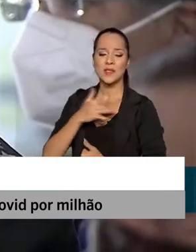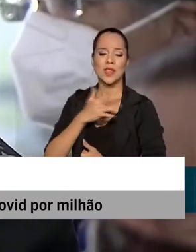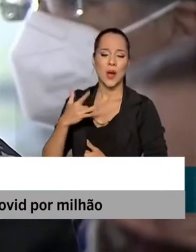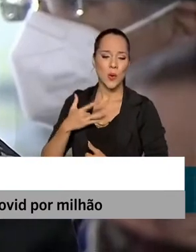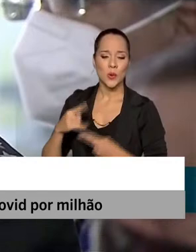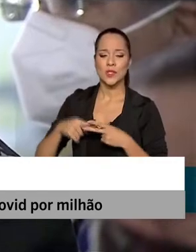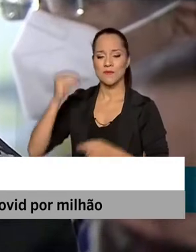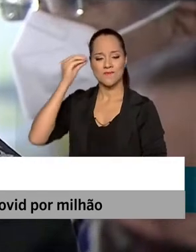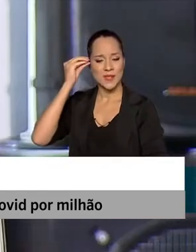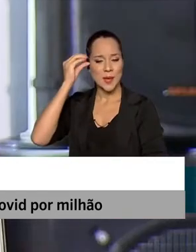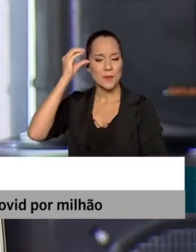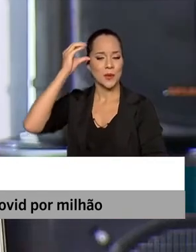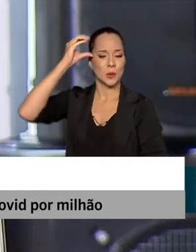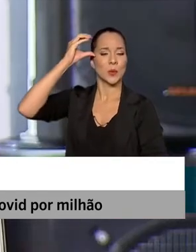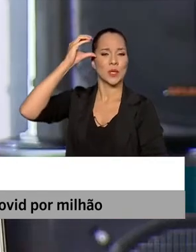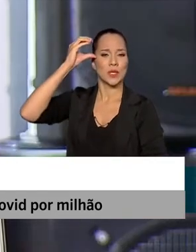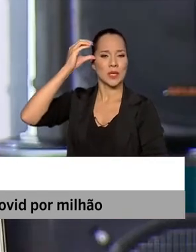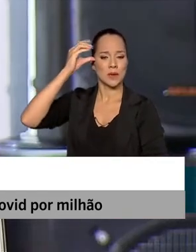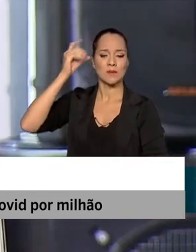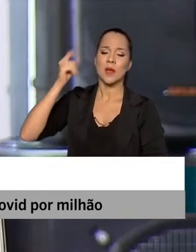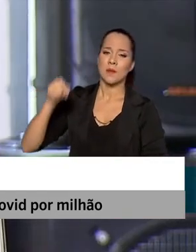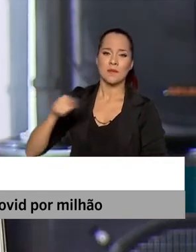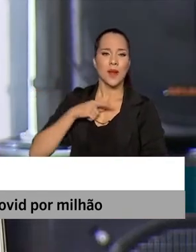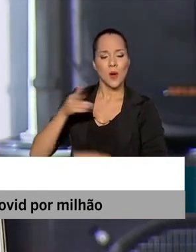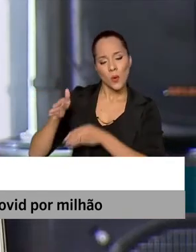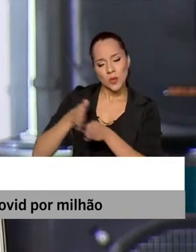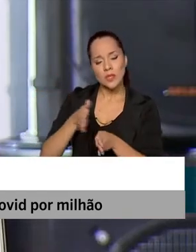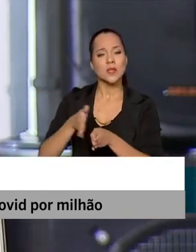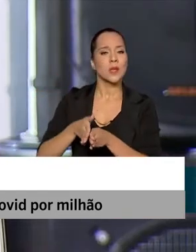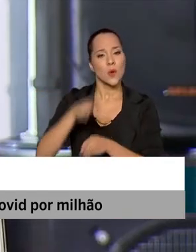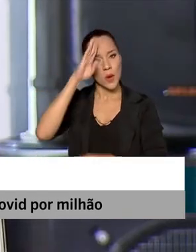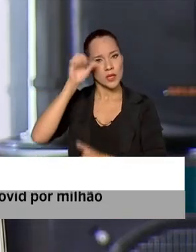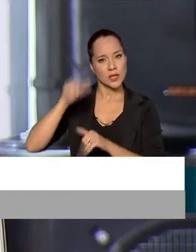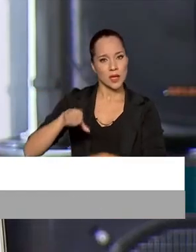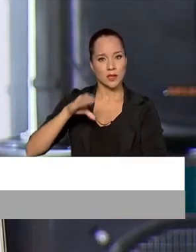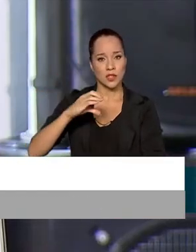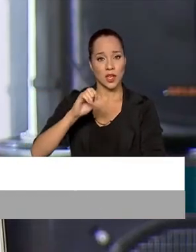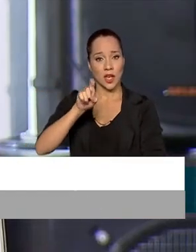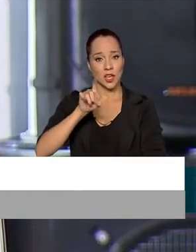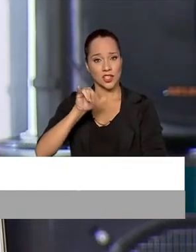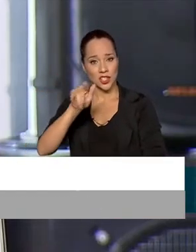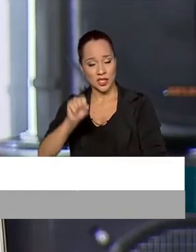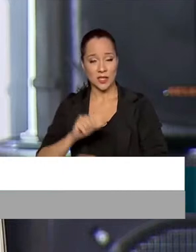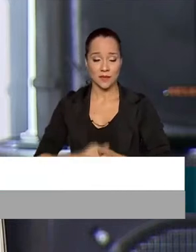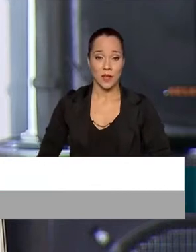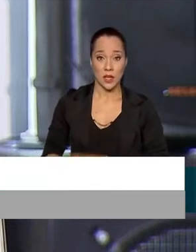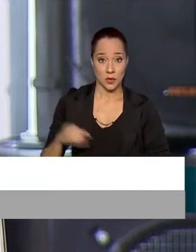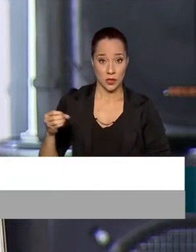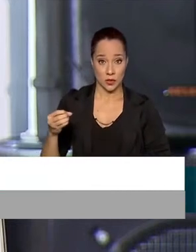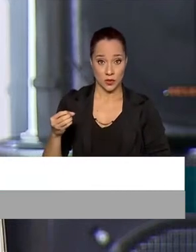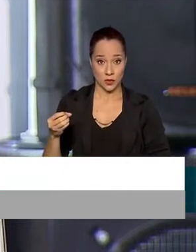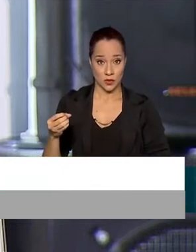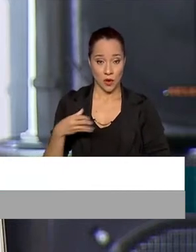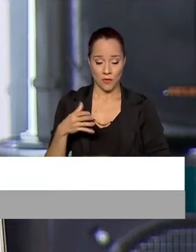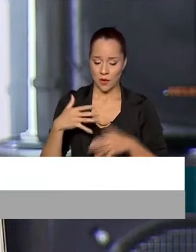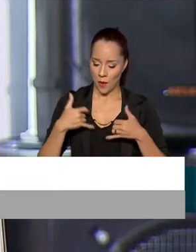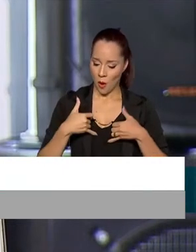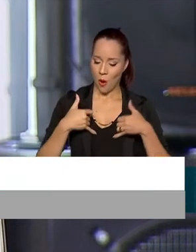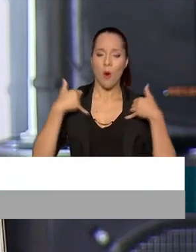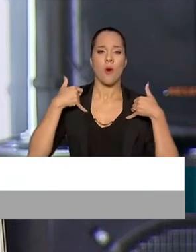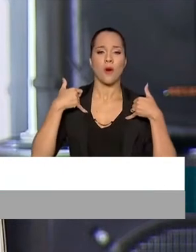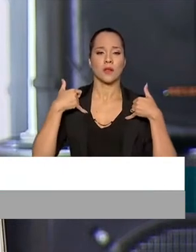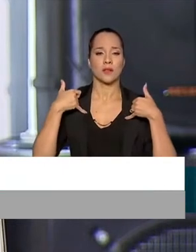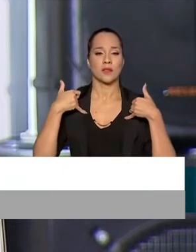e estabilidade na condução do Exército de Caxias. Que sua nobre e honrosa missão seja coroada